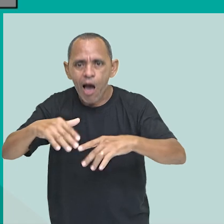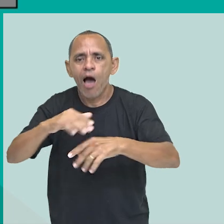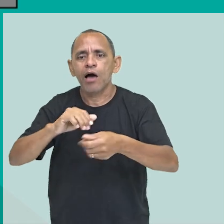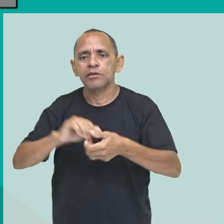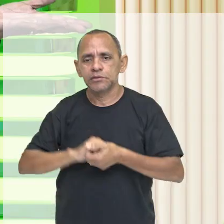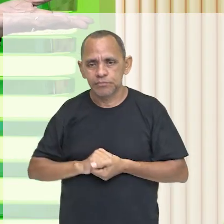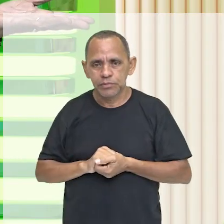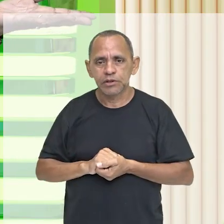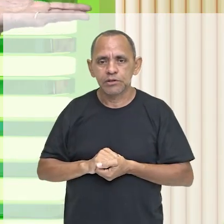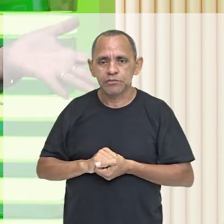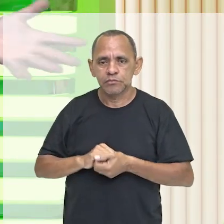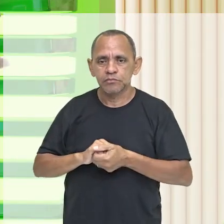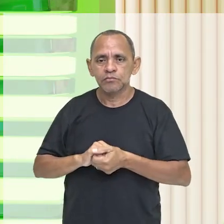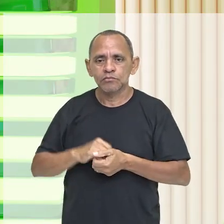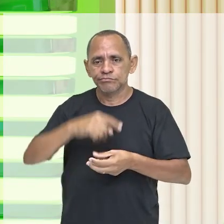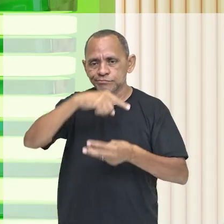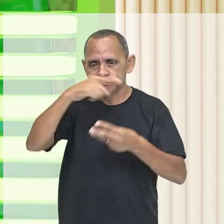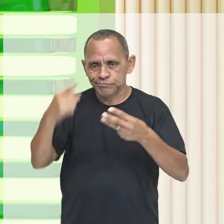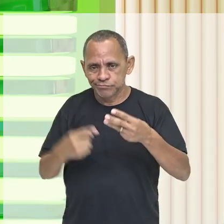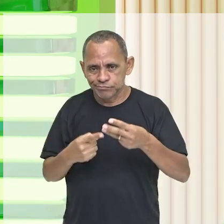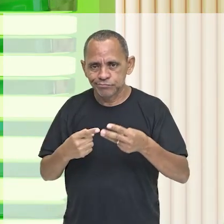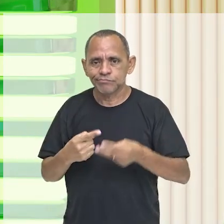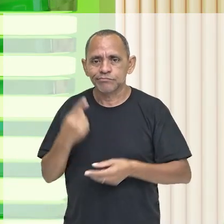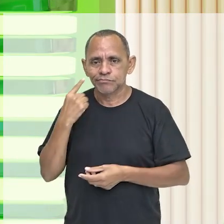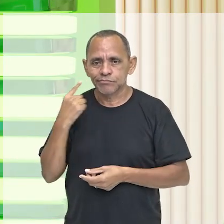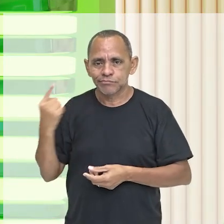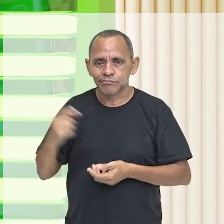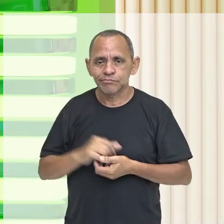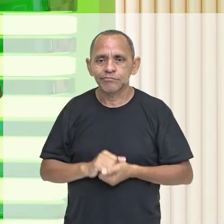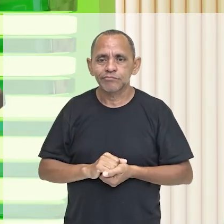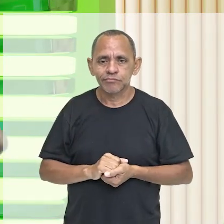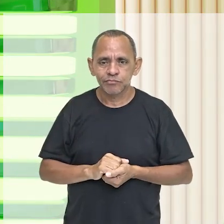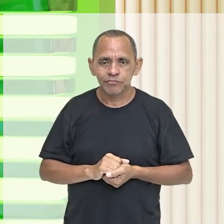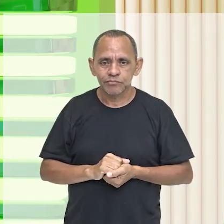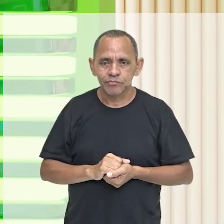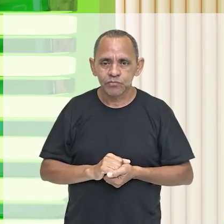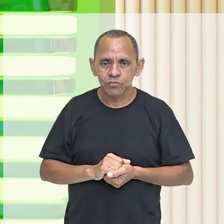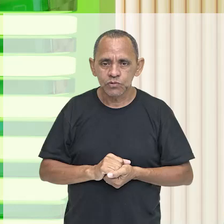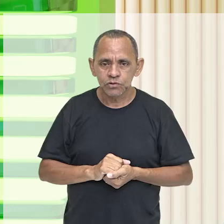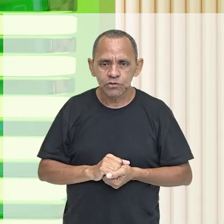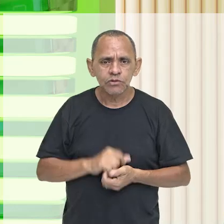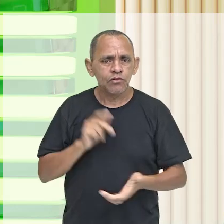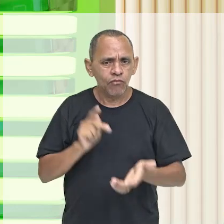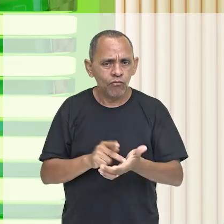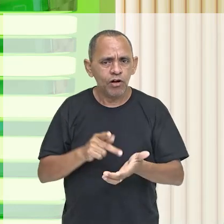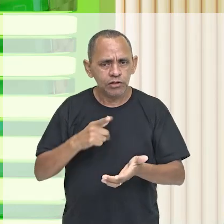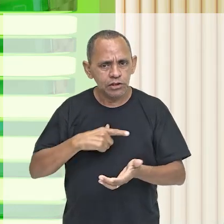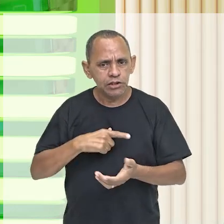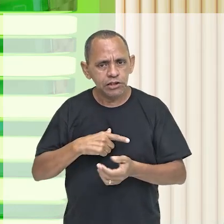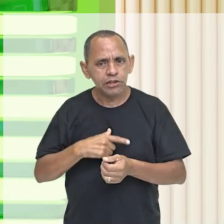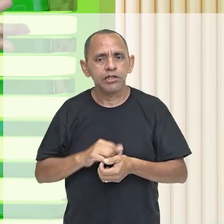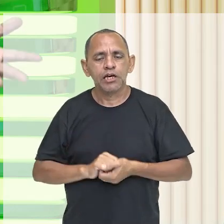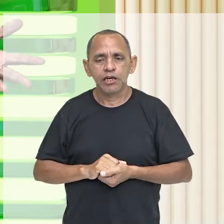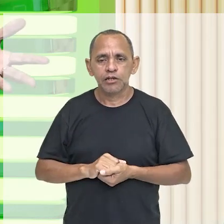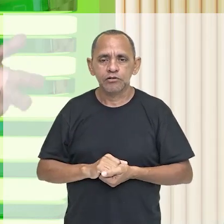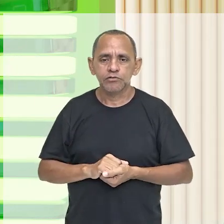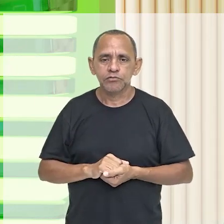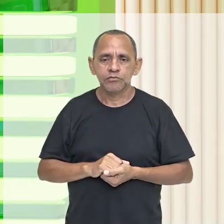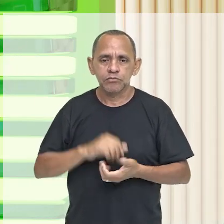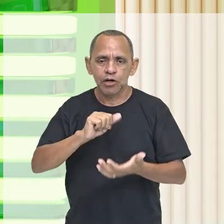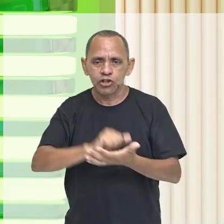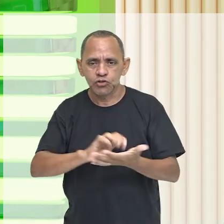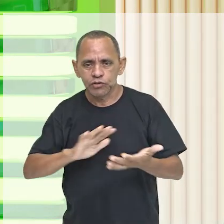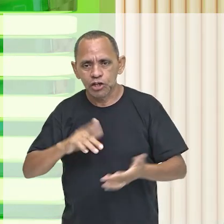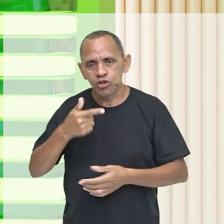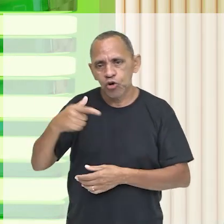radiação. Então, era essa parte que a gente tinha para você. E claro que eu trouxe mais um exercício, uma